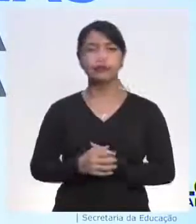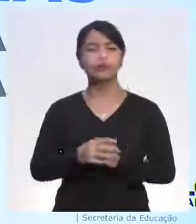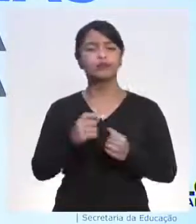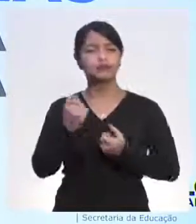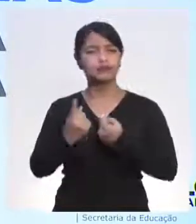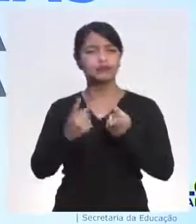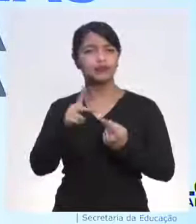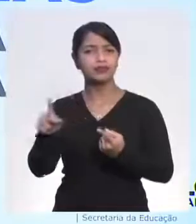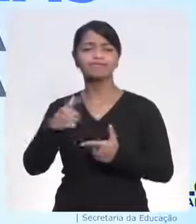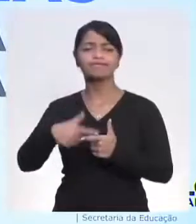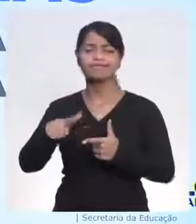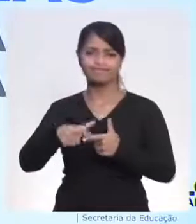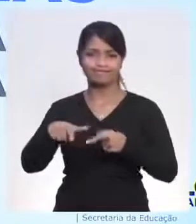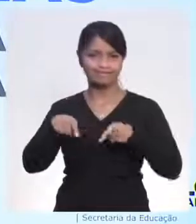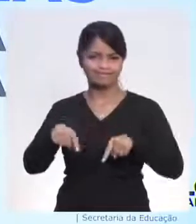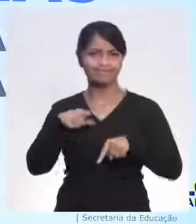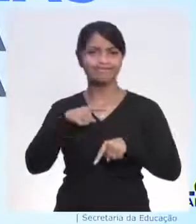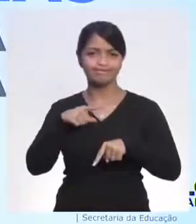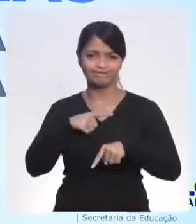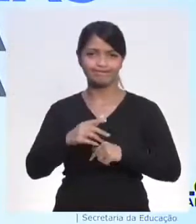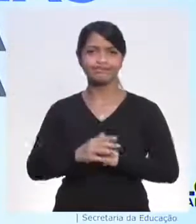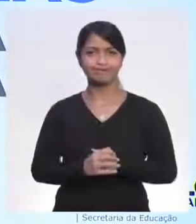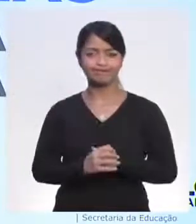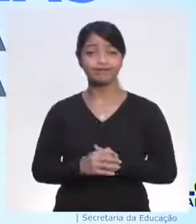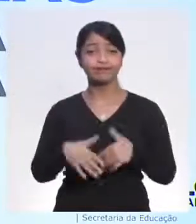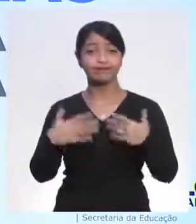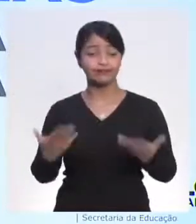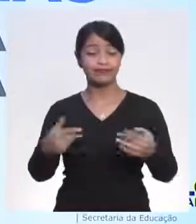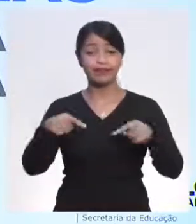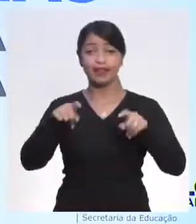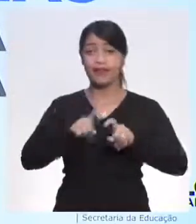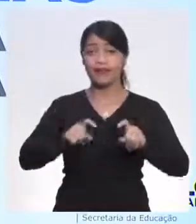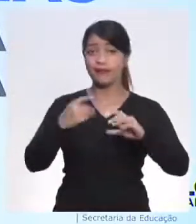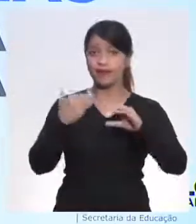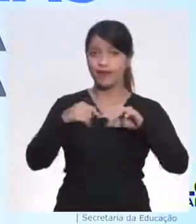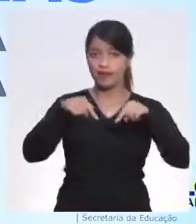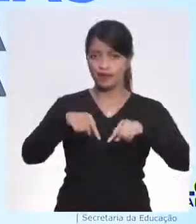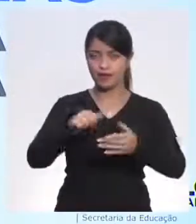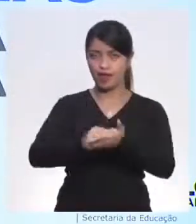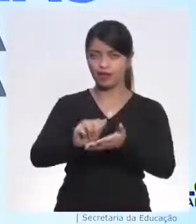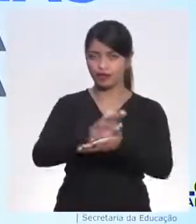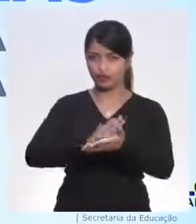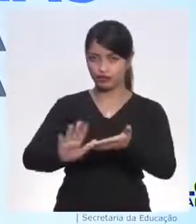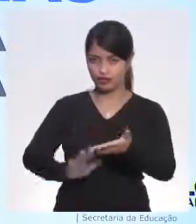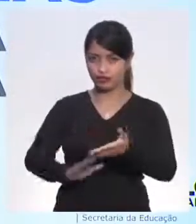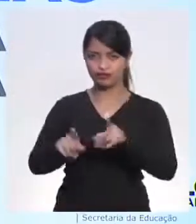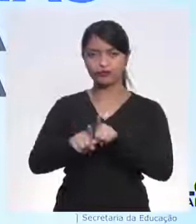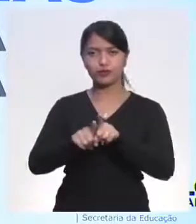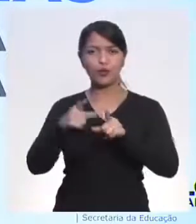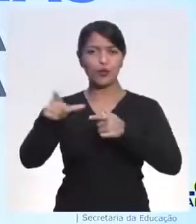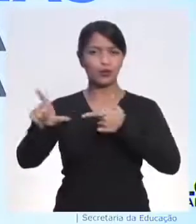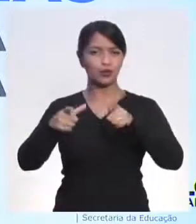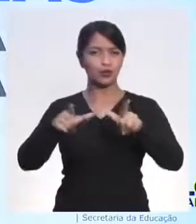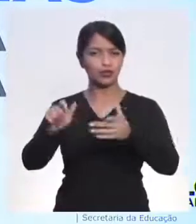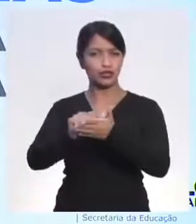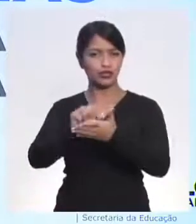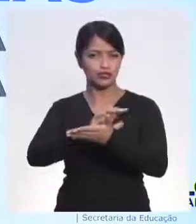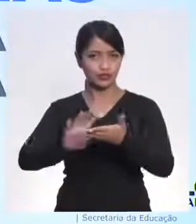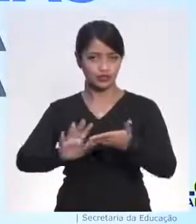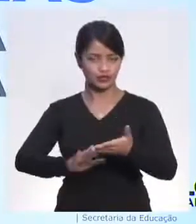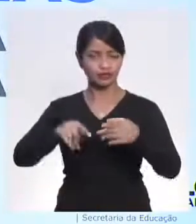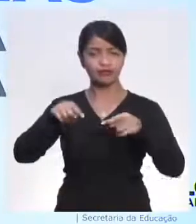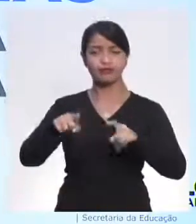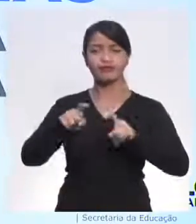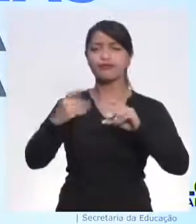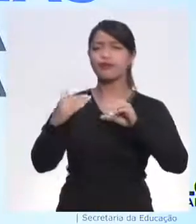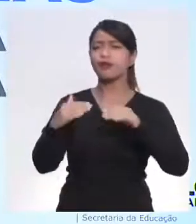problema. O e-mail que foi construído para essa atividade e para outras, né? E vai ficar até um canal aí para vocês,